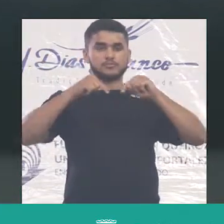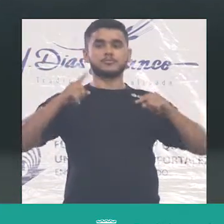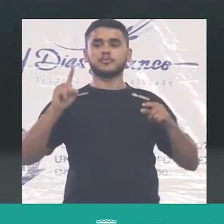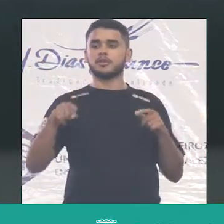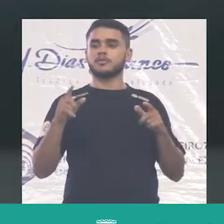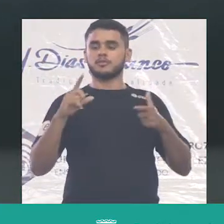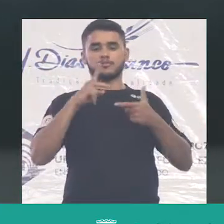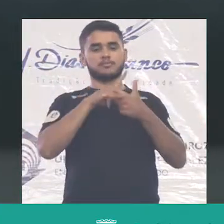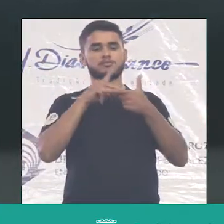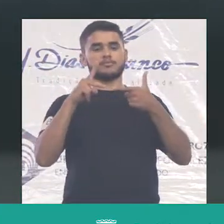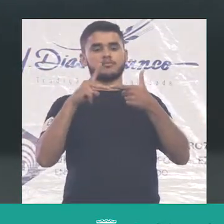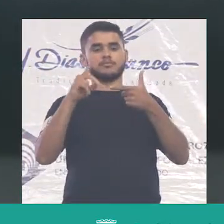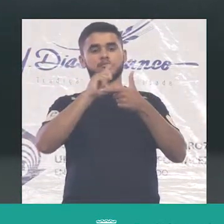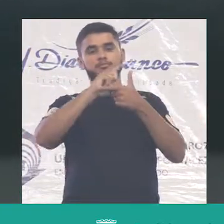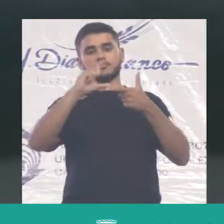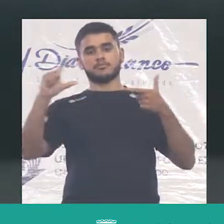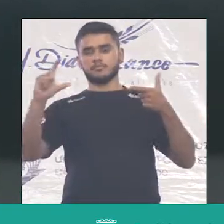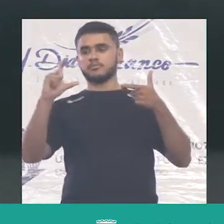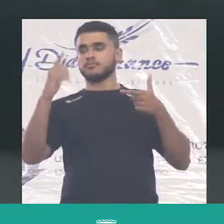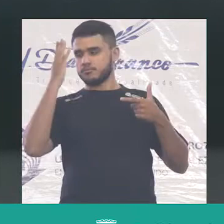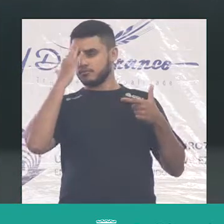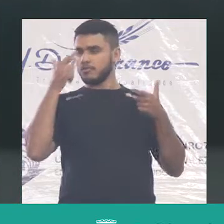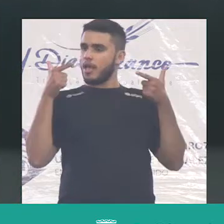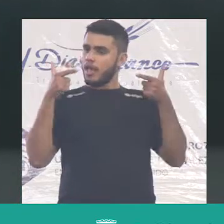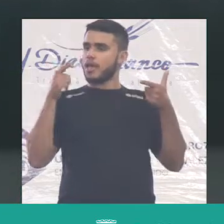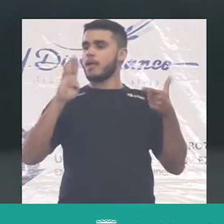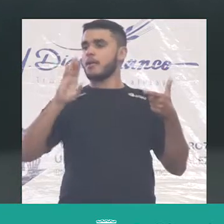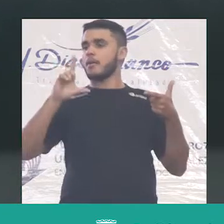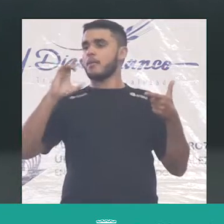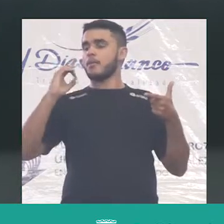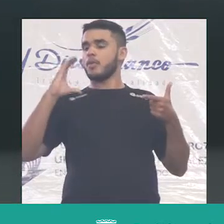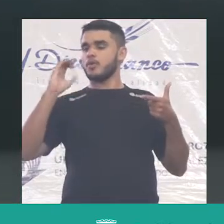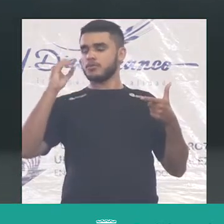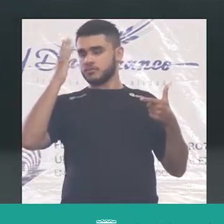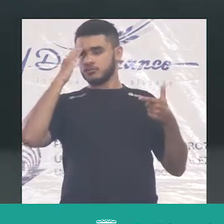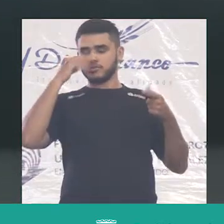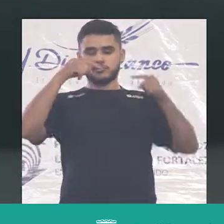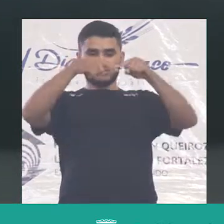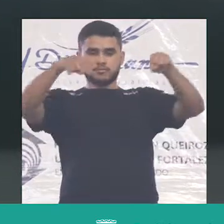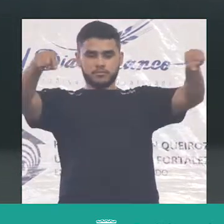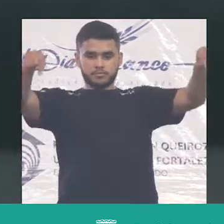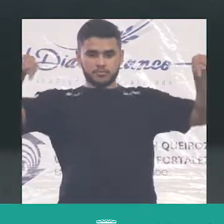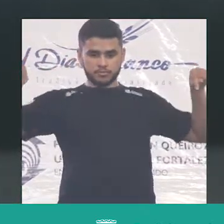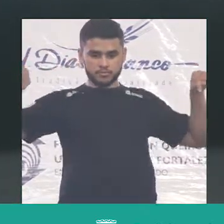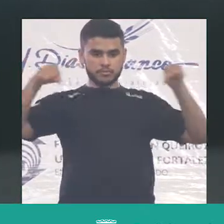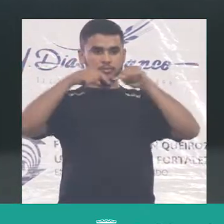pedra paralelepípedo mesmo. É uma figura que tem um quadrado no chão, um